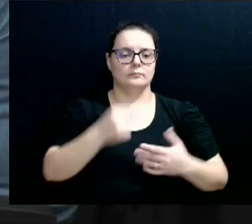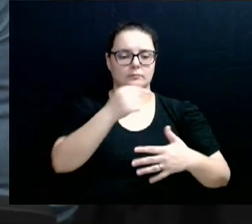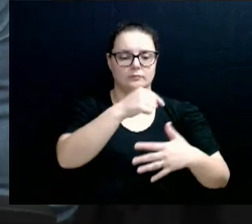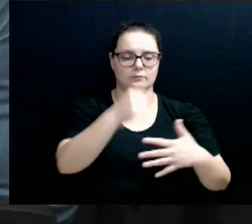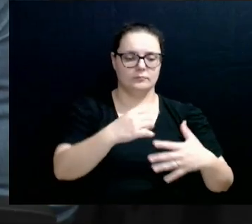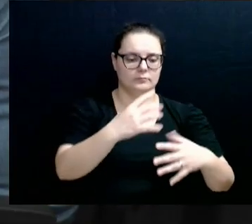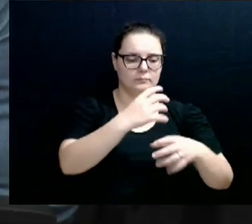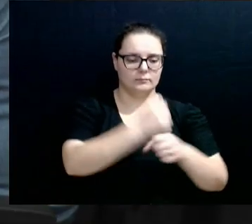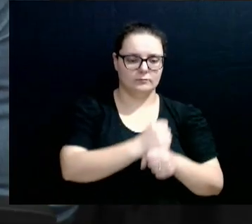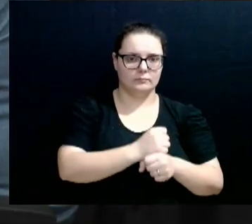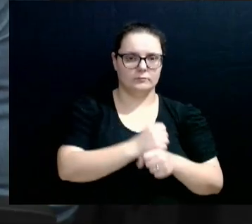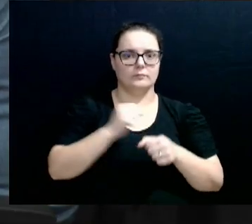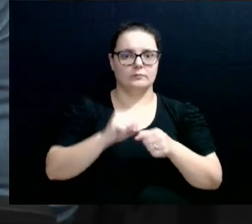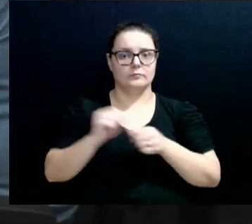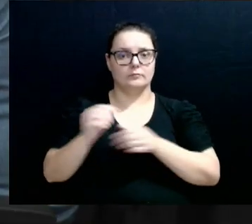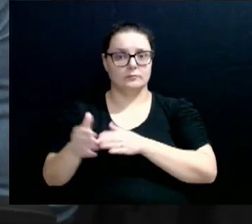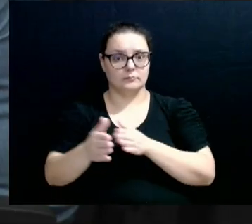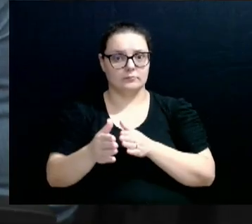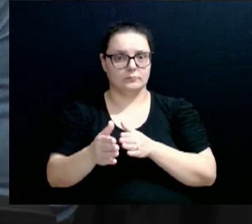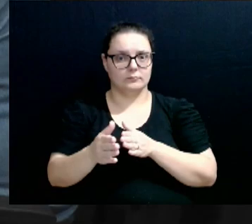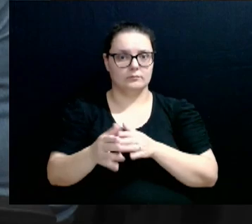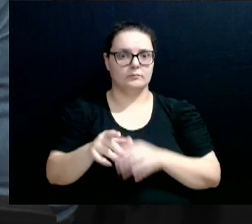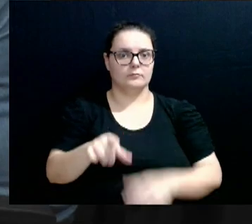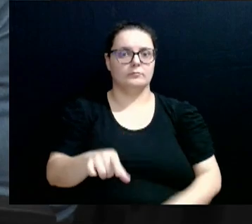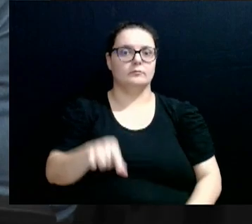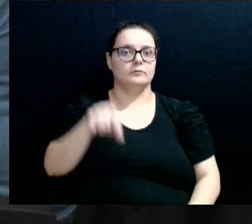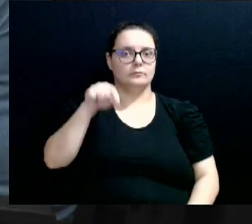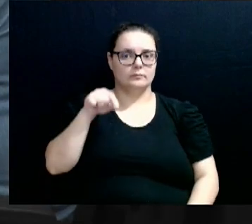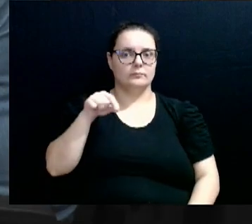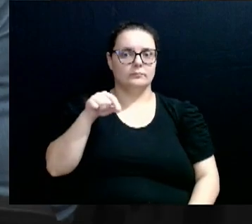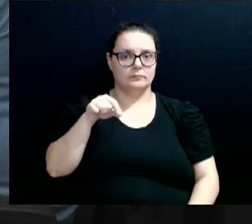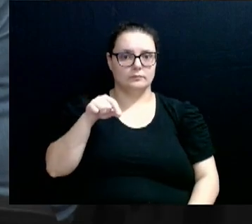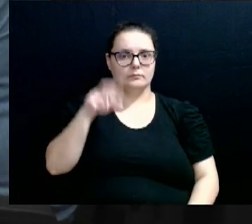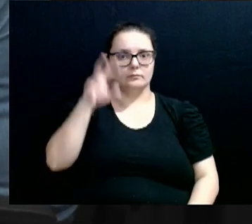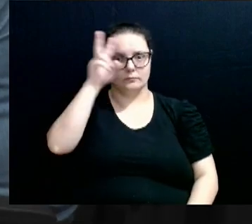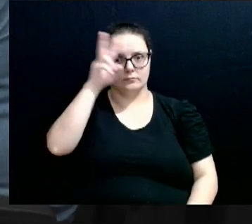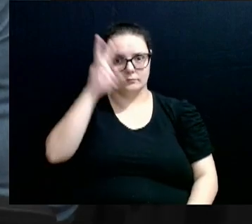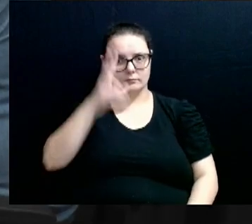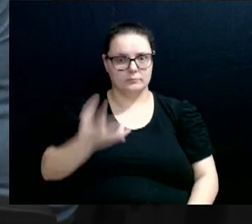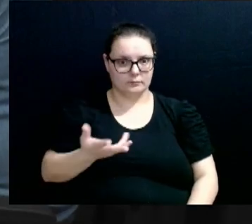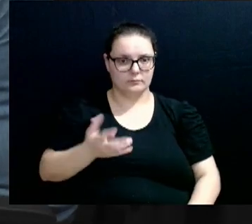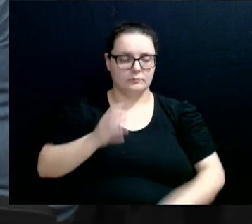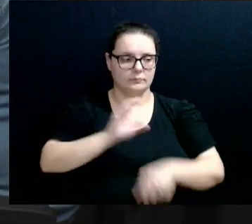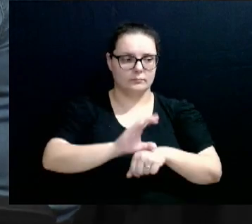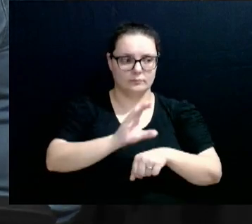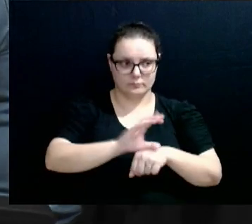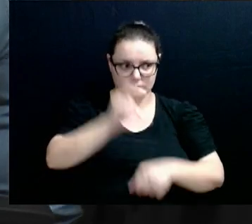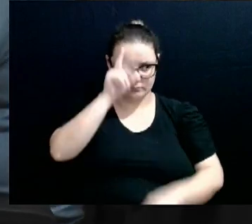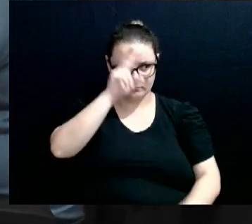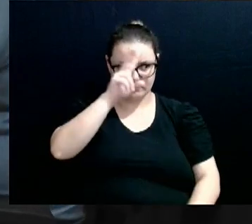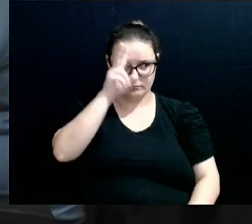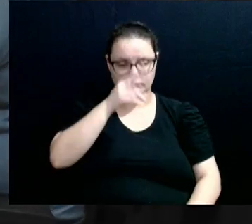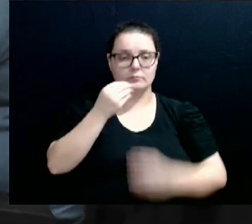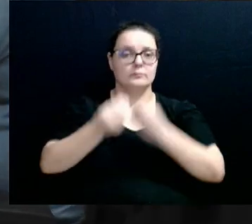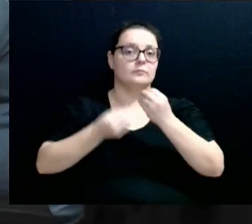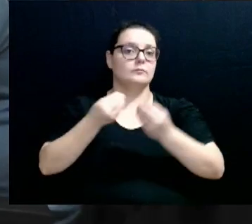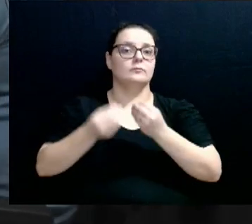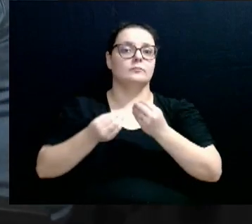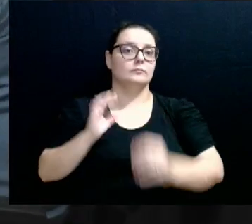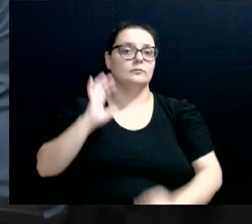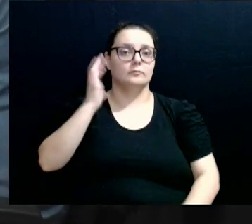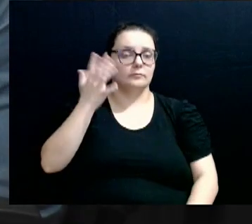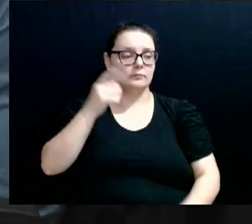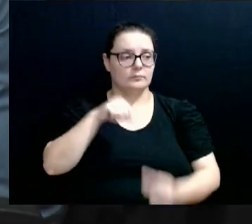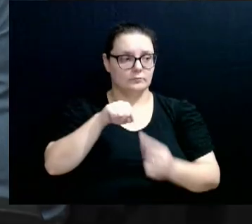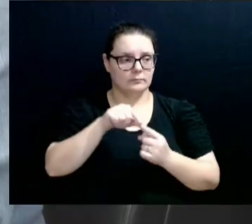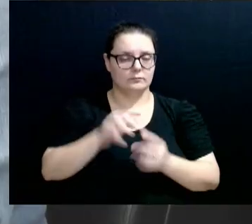isso. Mas a escolha, né, pela História, pelo curso de História, como é que se deu isso objetivamente? Ó,